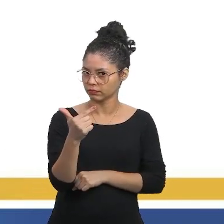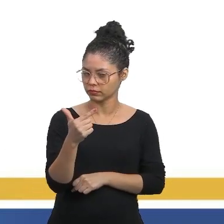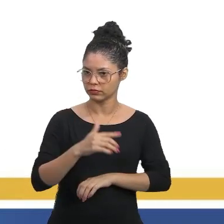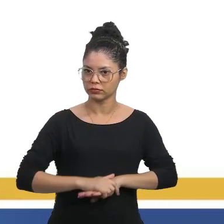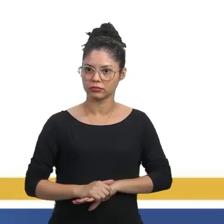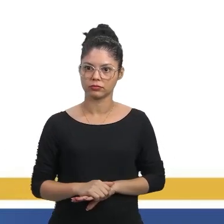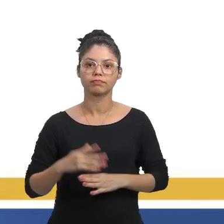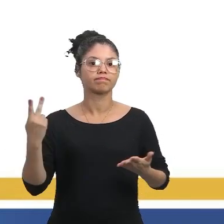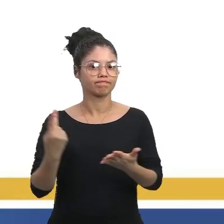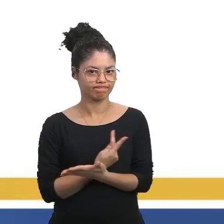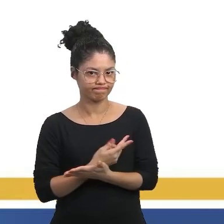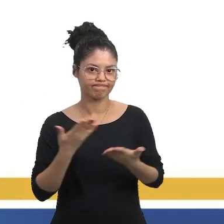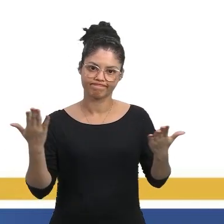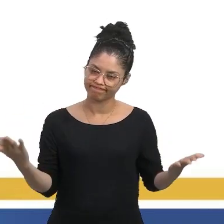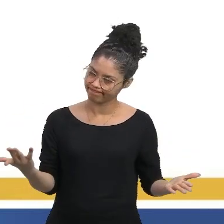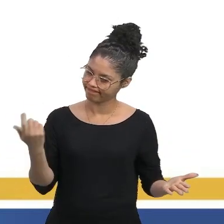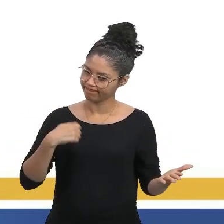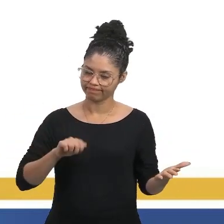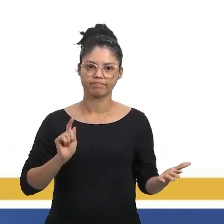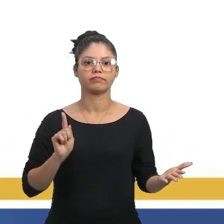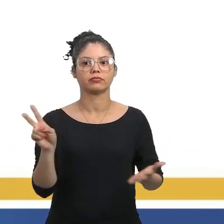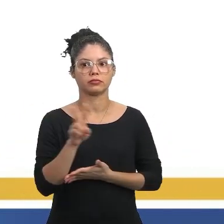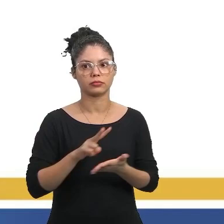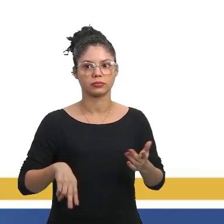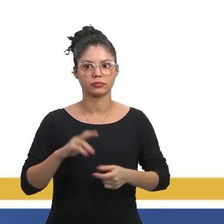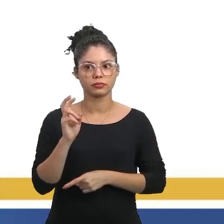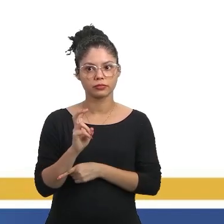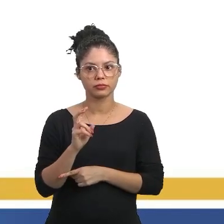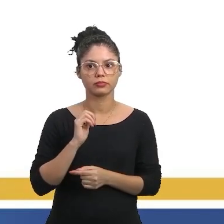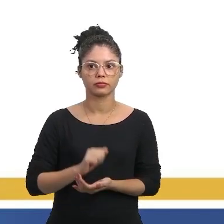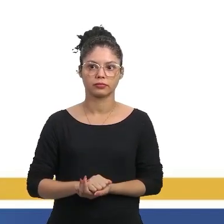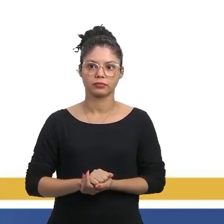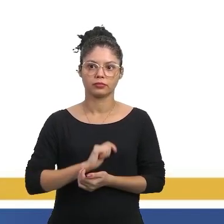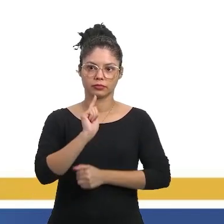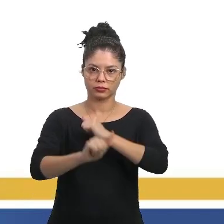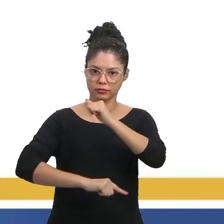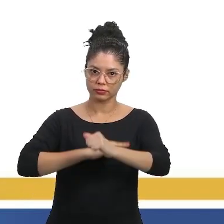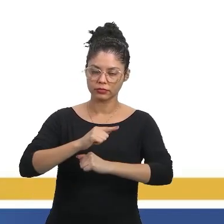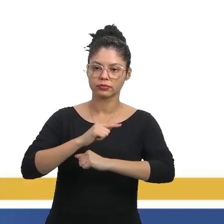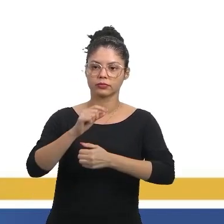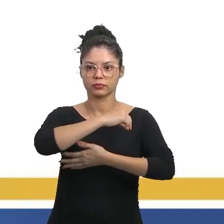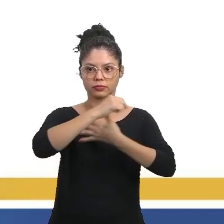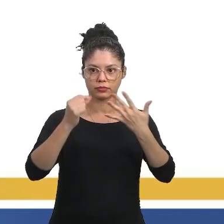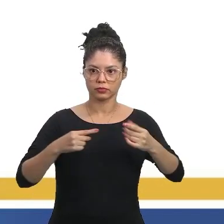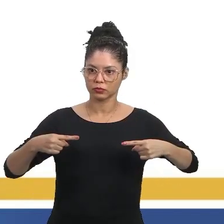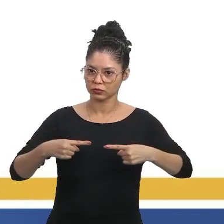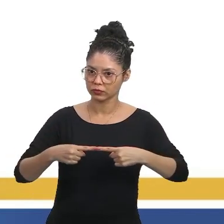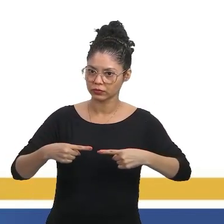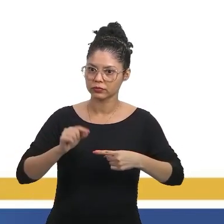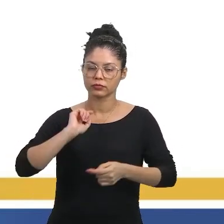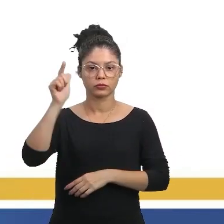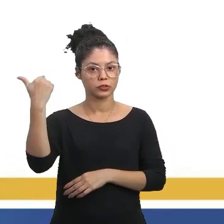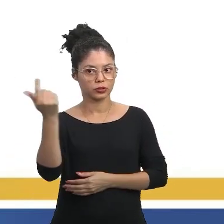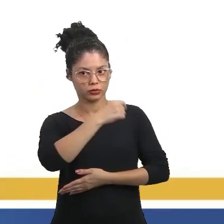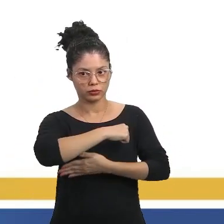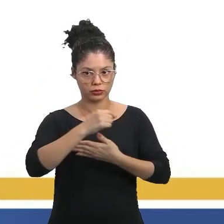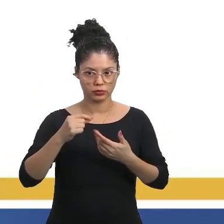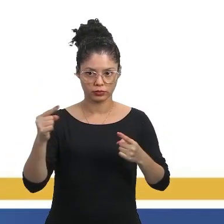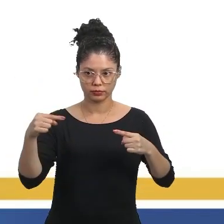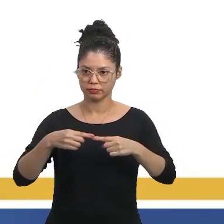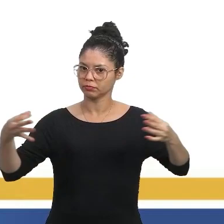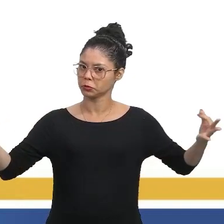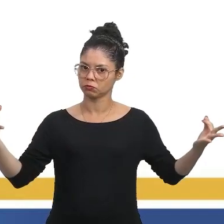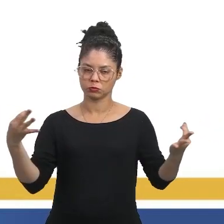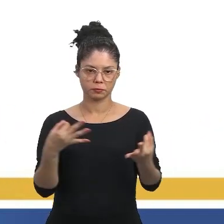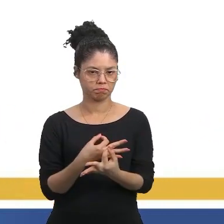Aí já está errado, então não precisa nem terminar de ler. 5. Átomos de elementos combinam com átomos de outros elementos.